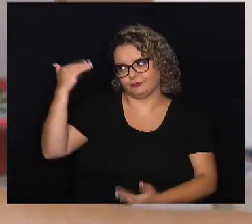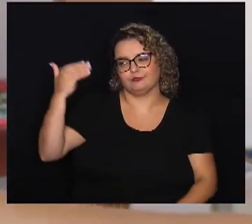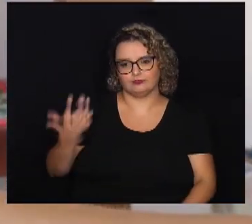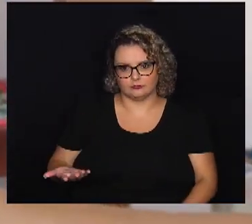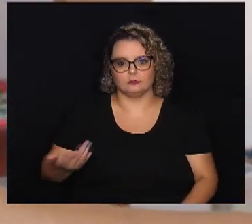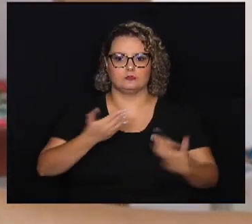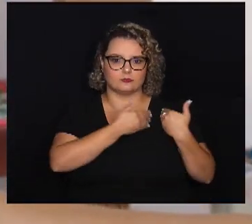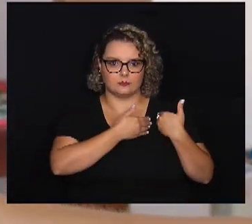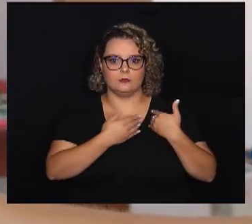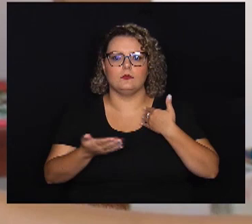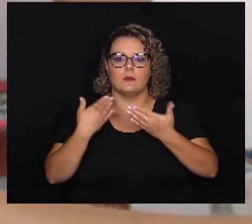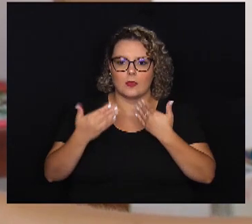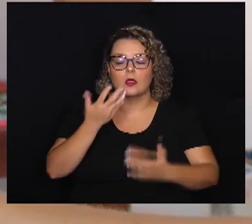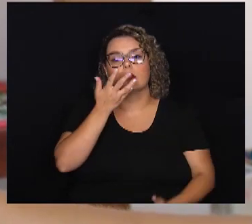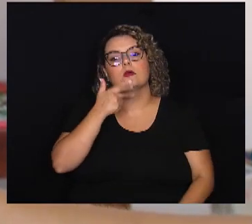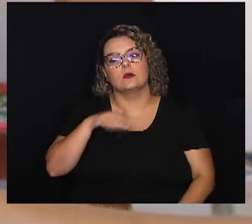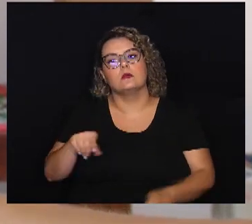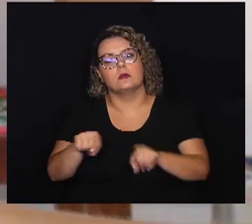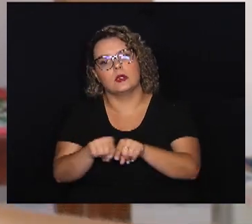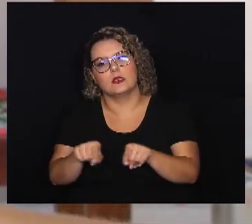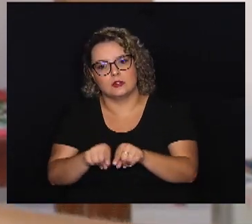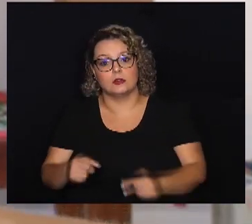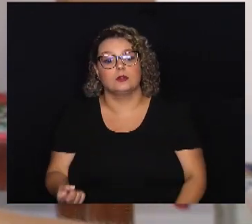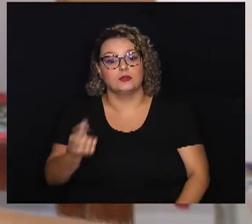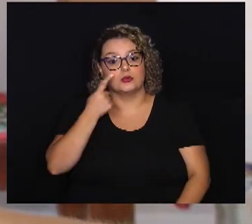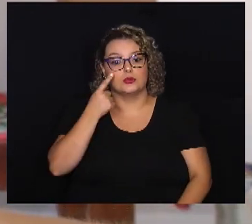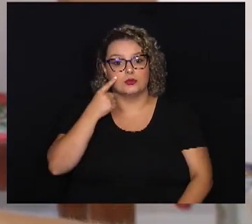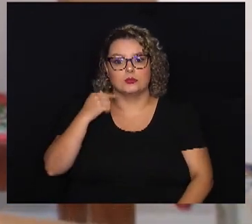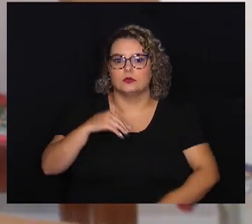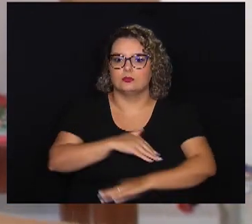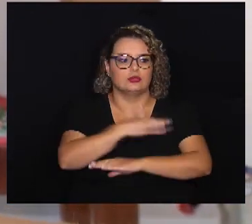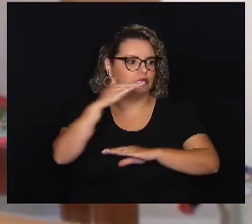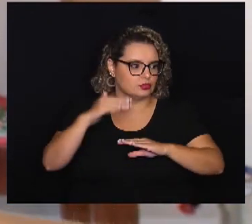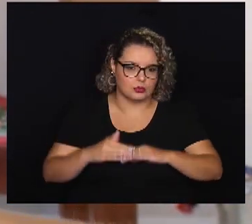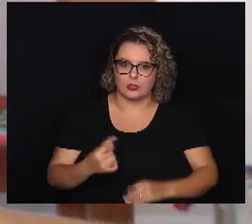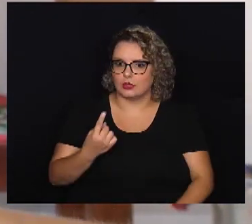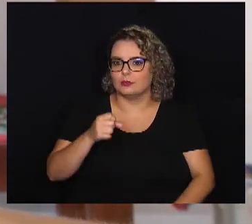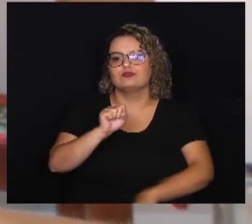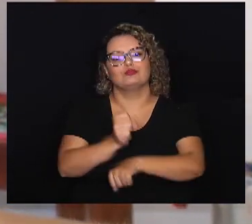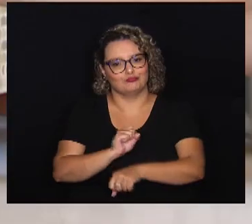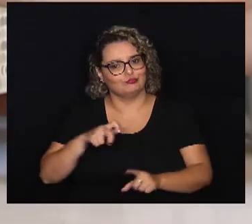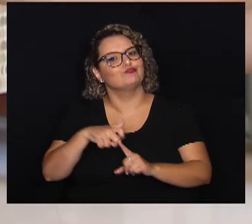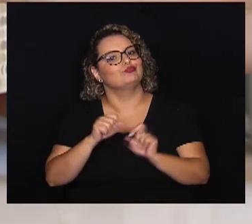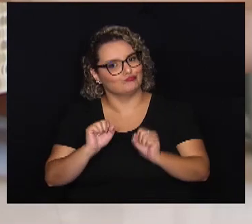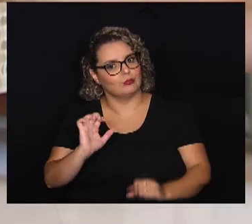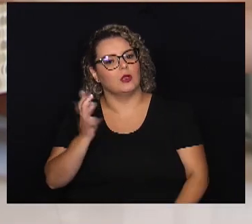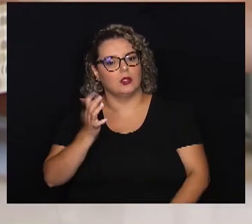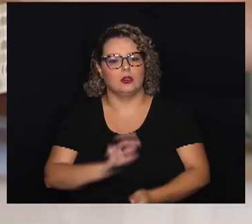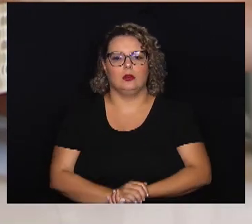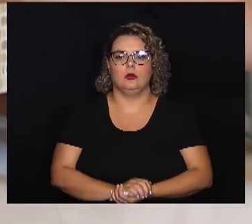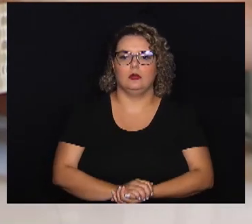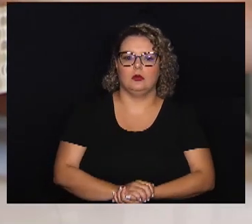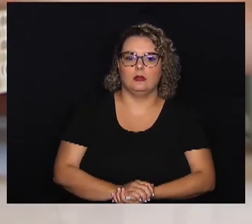precisa conversar com a criança, mas também ficar de olho o tempo todo, né? Em 1 segundo, um acidente pode acontecer. Com a Olha é mais